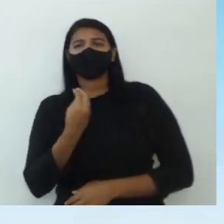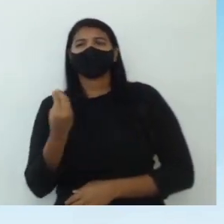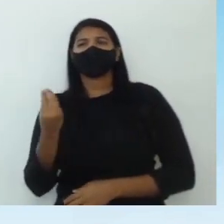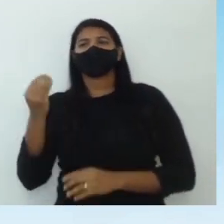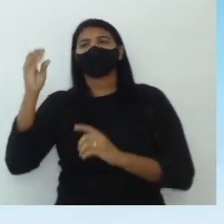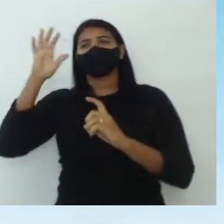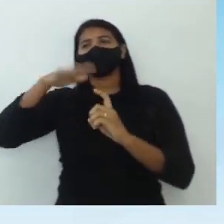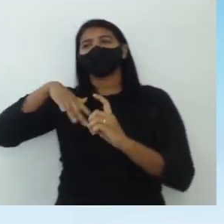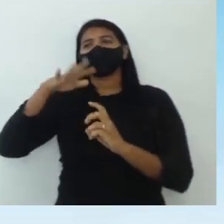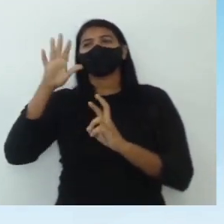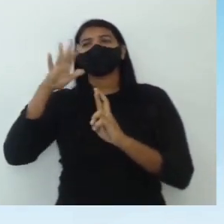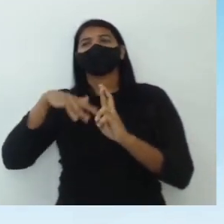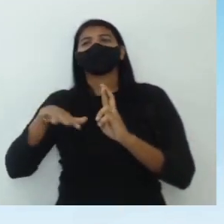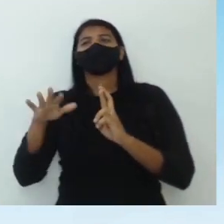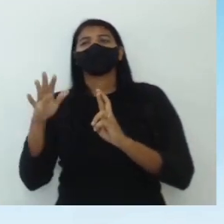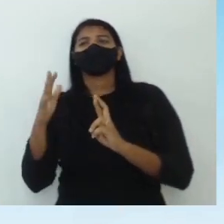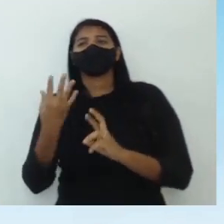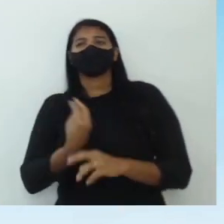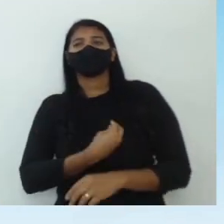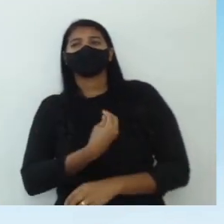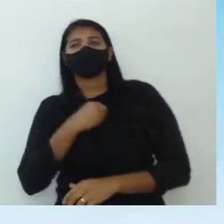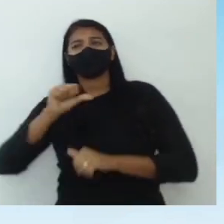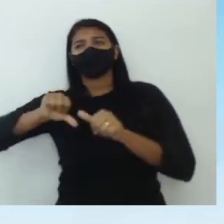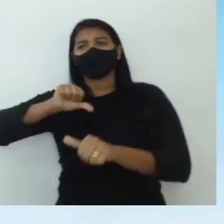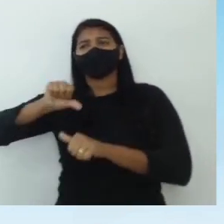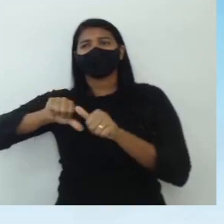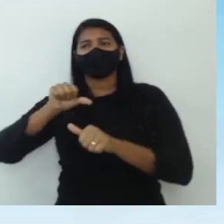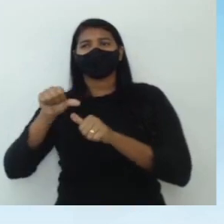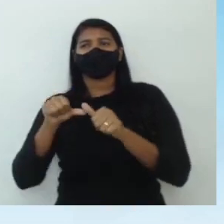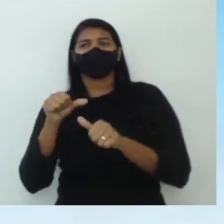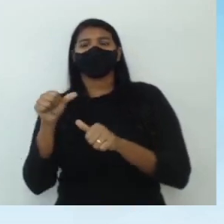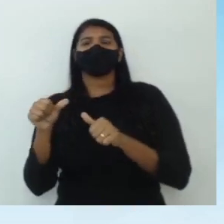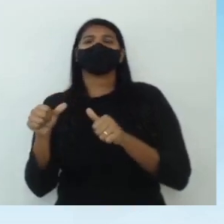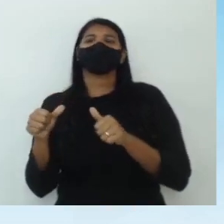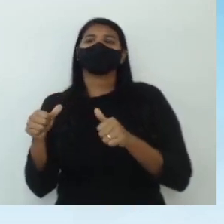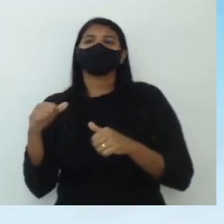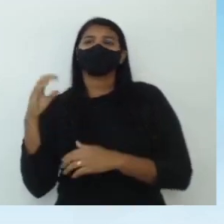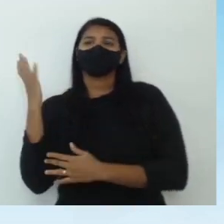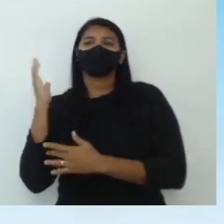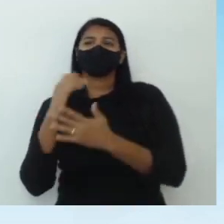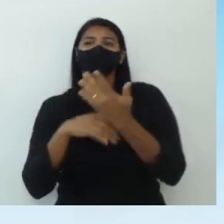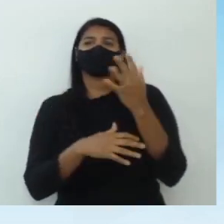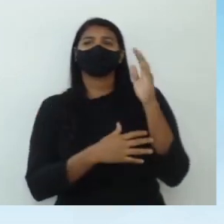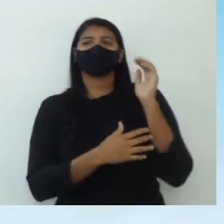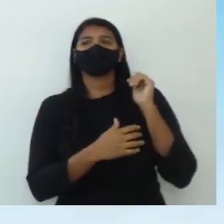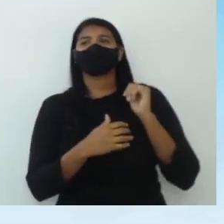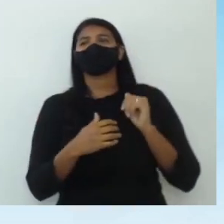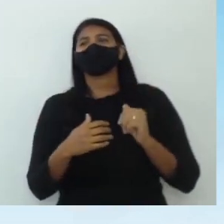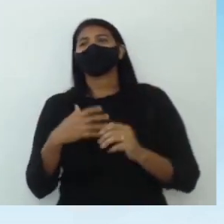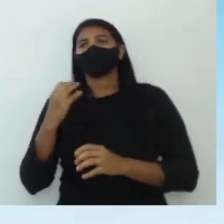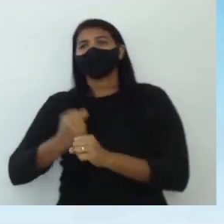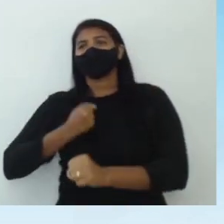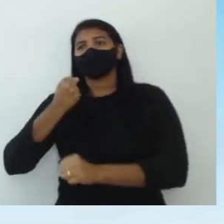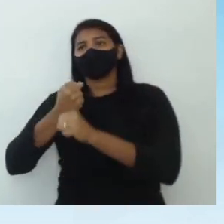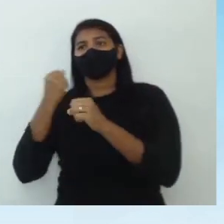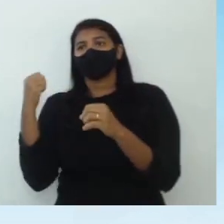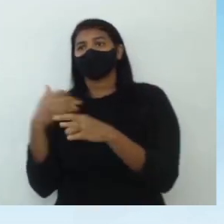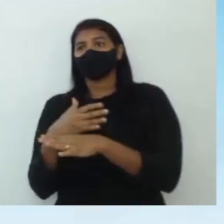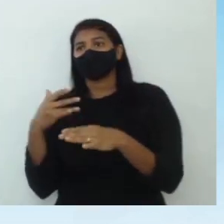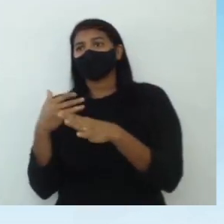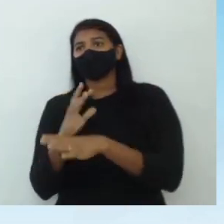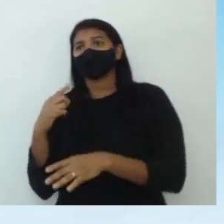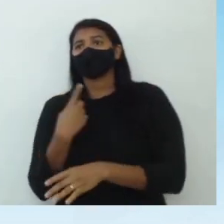influências, né, e atitudes, elas acabam transformando muito, a natureza. Por exemplo, ao construir uma cidade, a